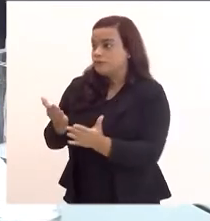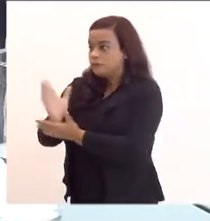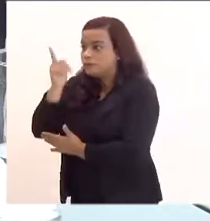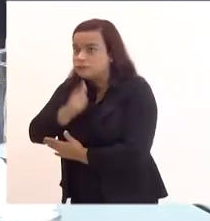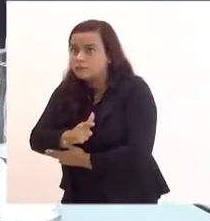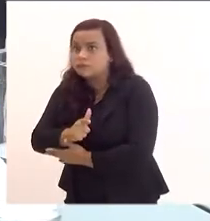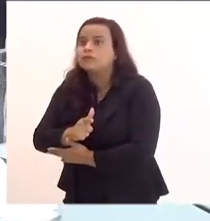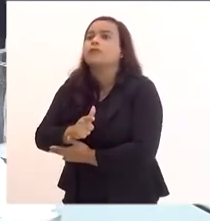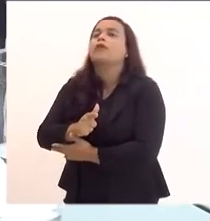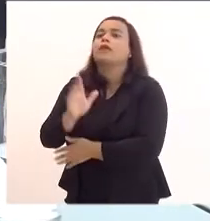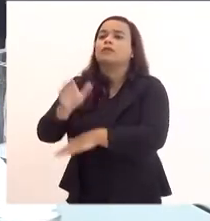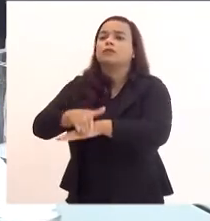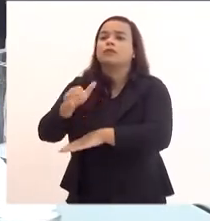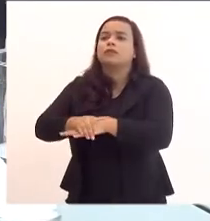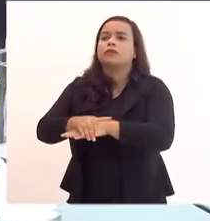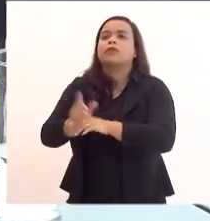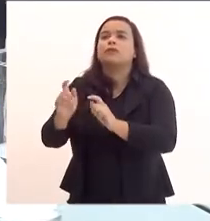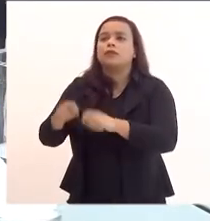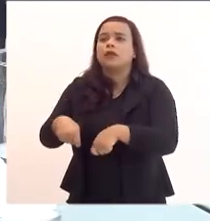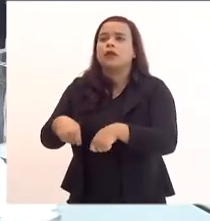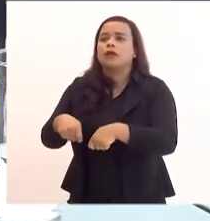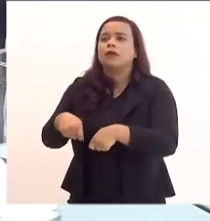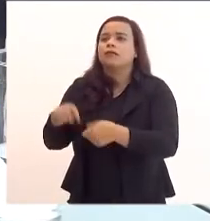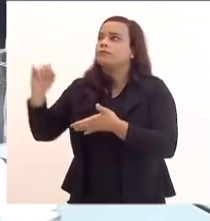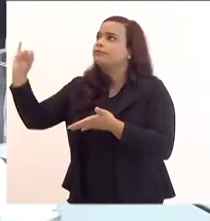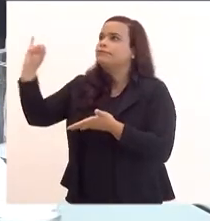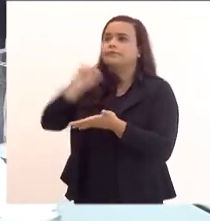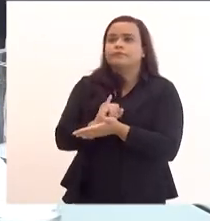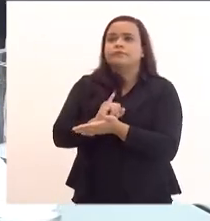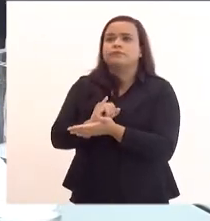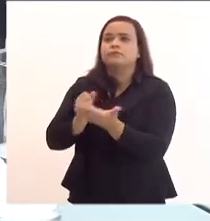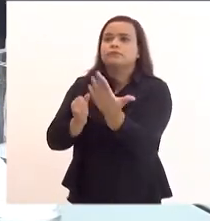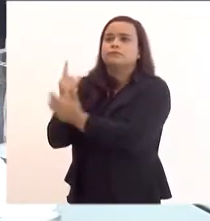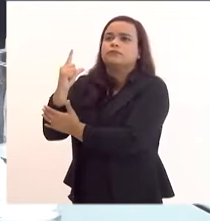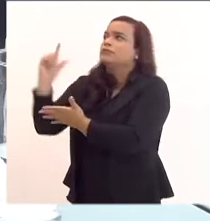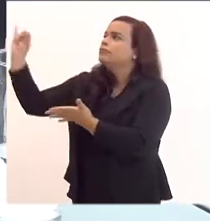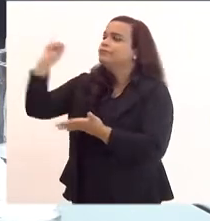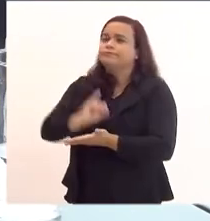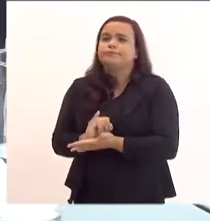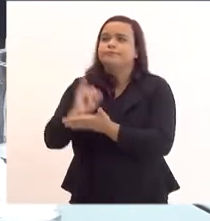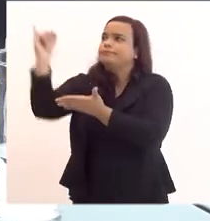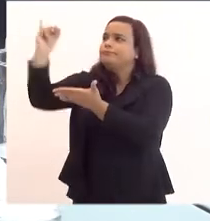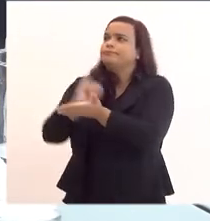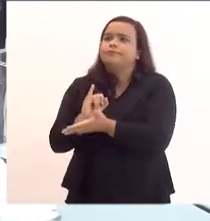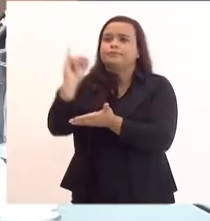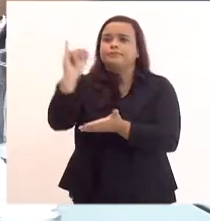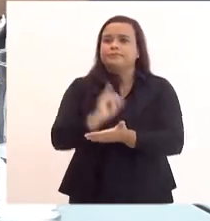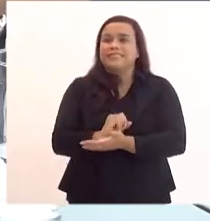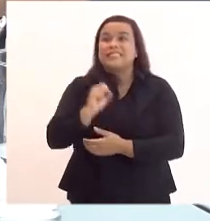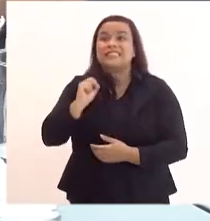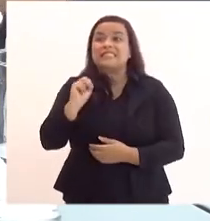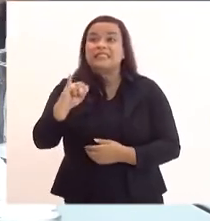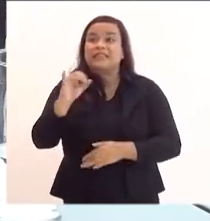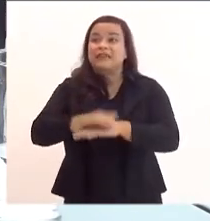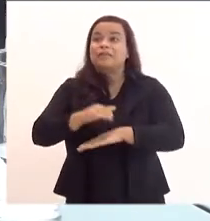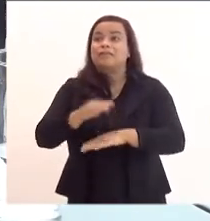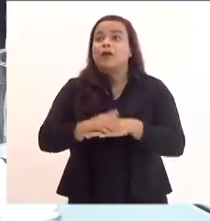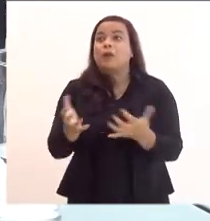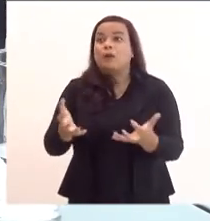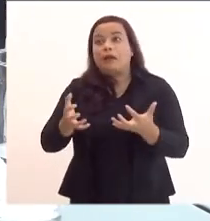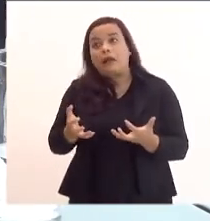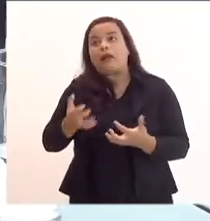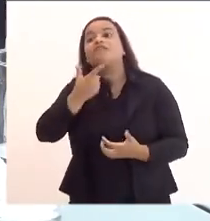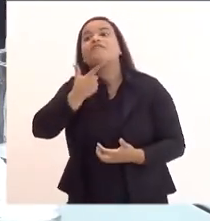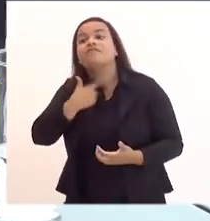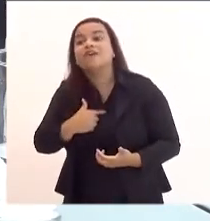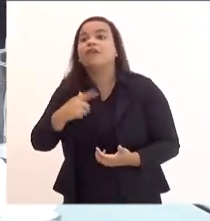têm autoridade para importar. Claro. Mas importam se quiserem e bem